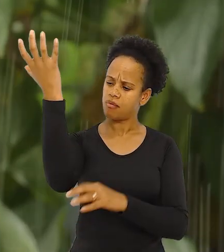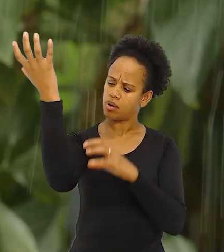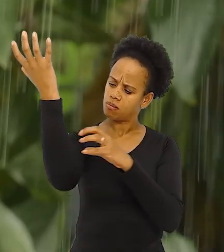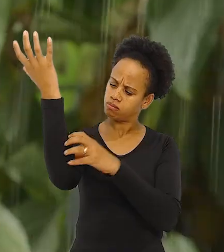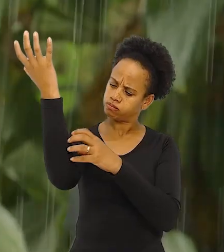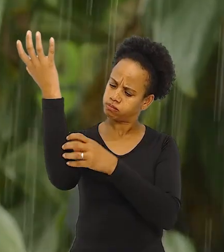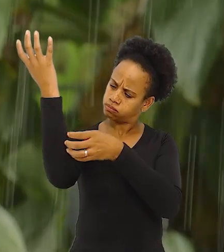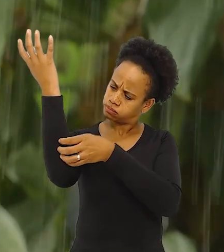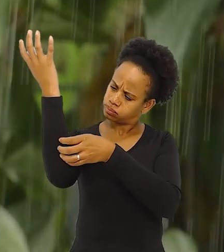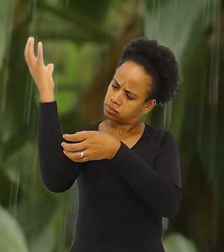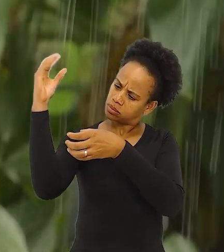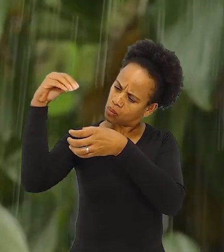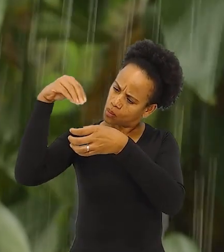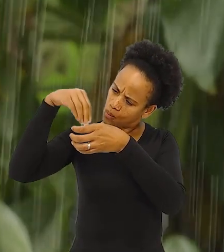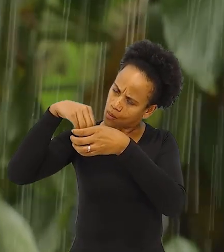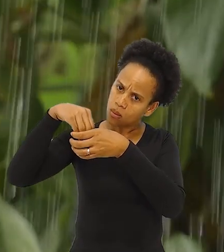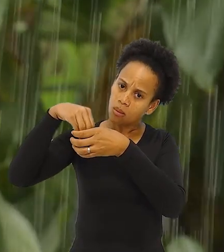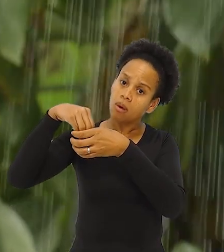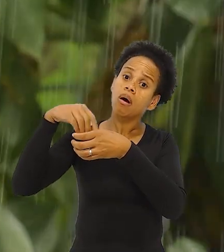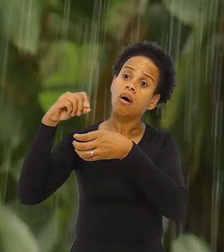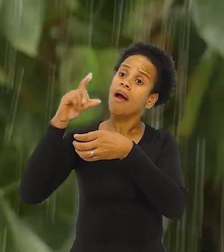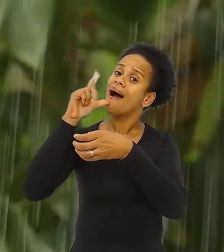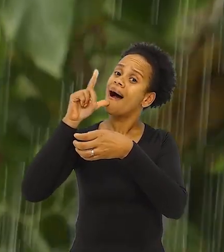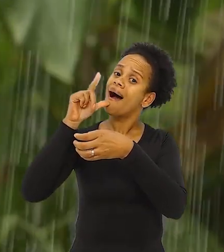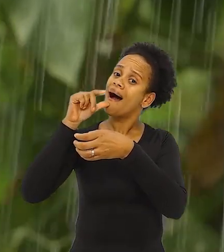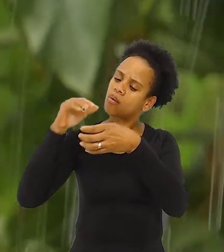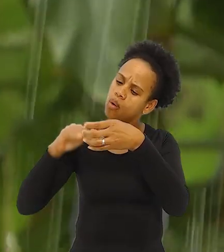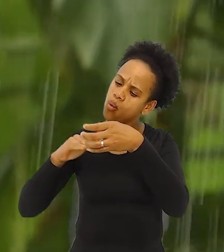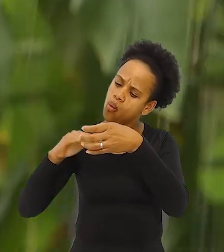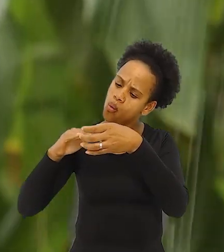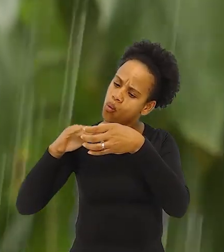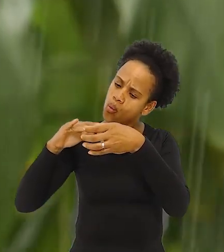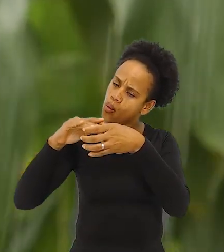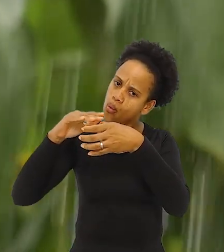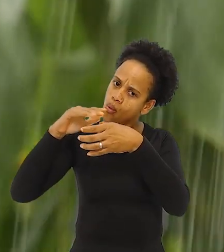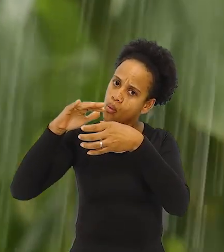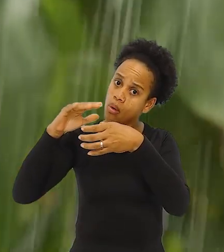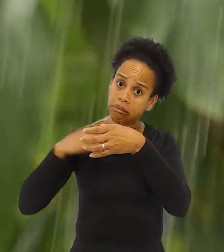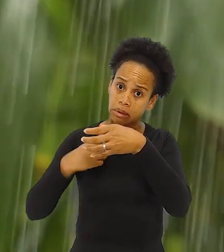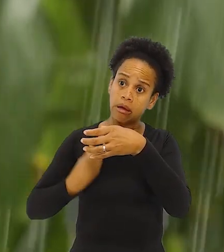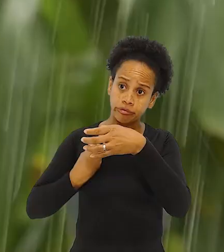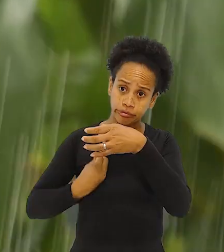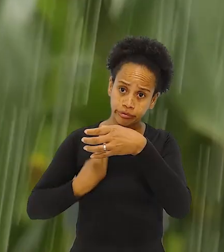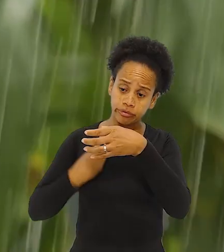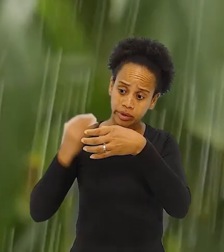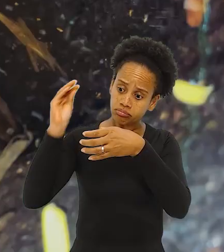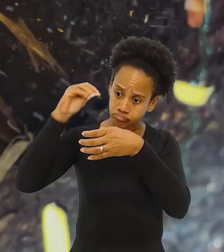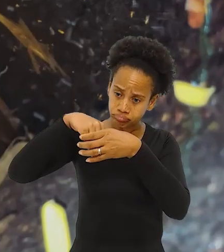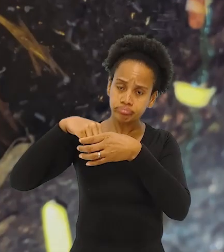partes ocas das árvores, onde a água se acumula, criando pequenos ecossistemas aquáticos.